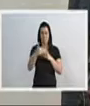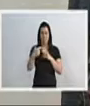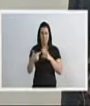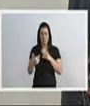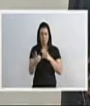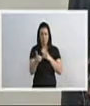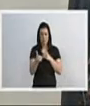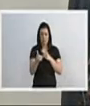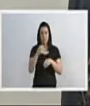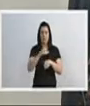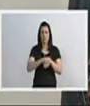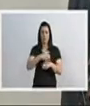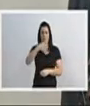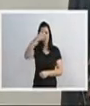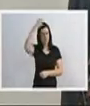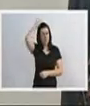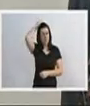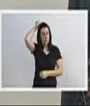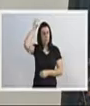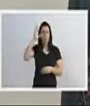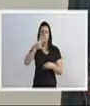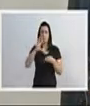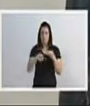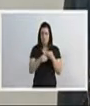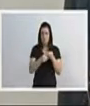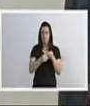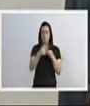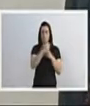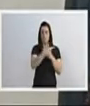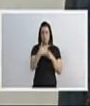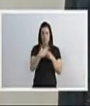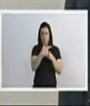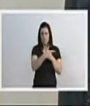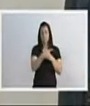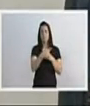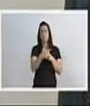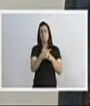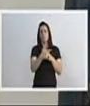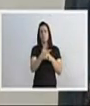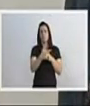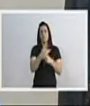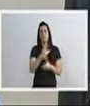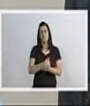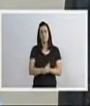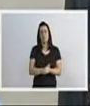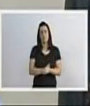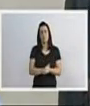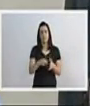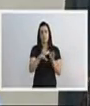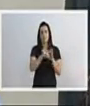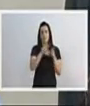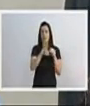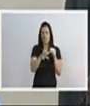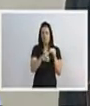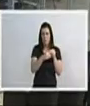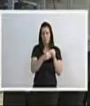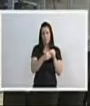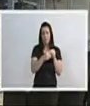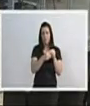da vereadora Evelyn Rucher, que acrescenta dispositivo ao artigo 22 da Lei Complementar número 530, de 27 de julho de 2005. Em